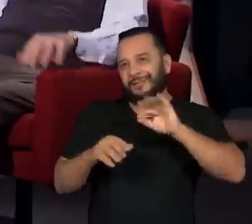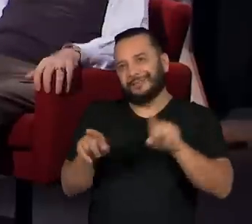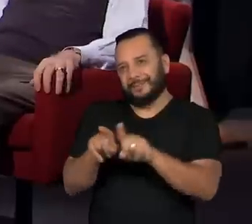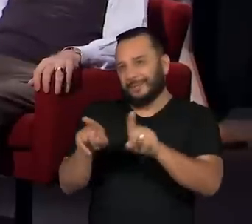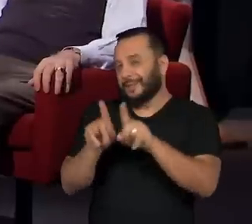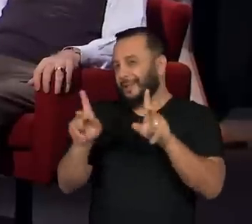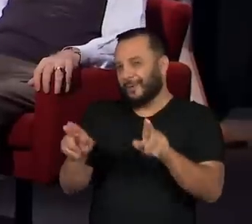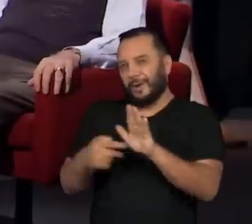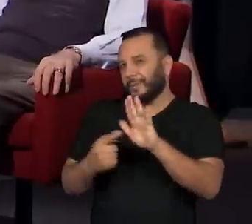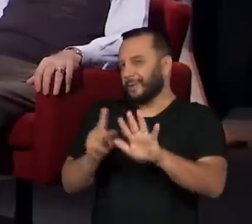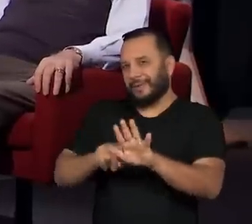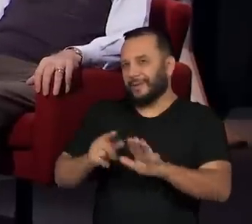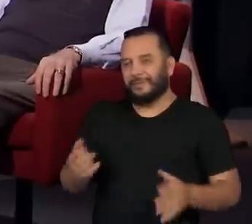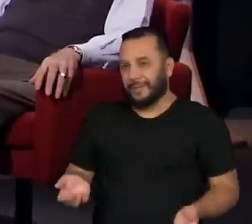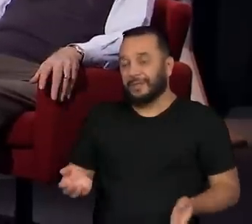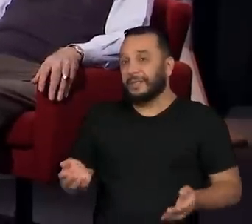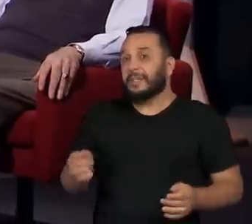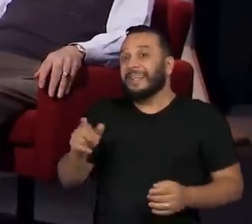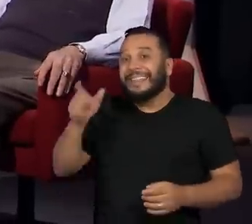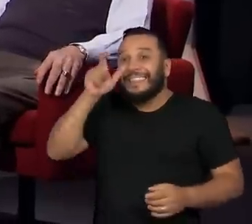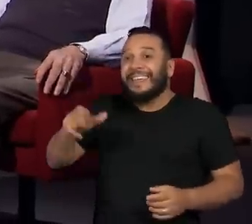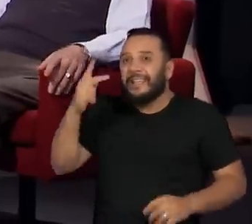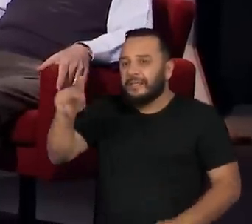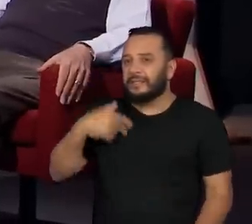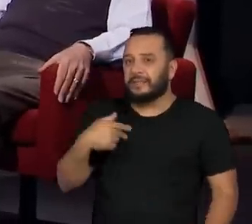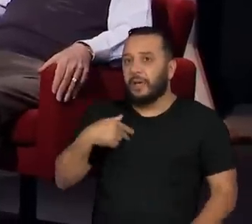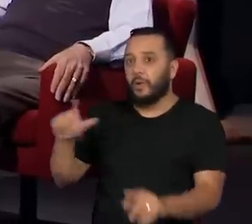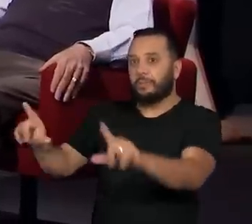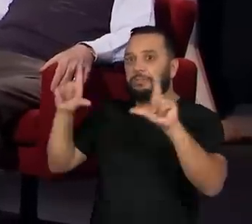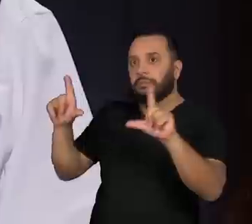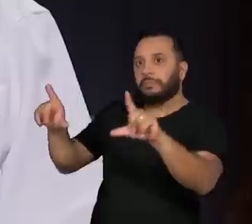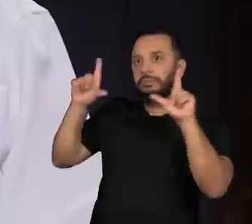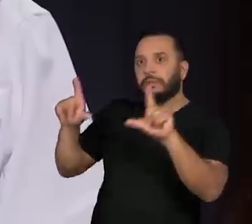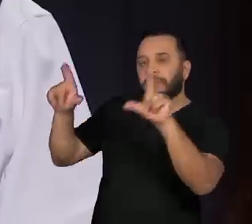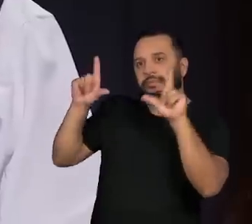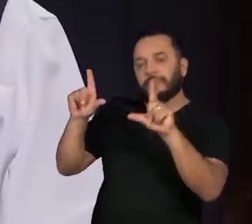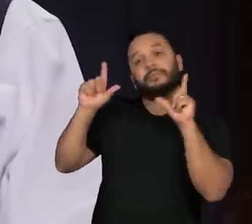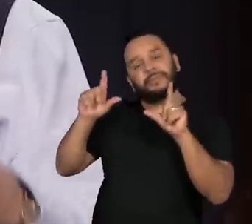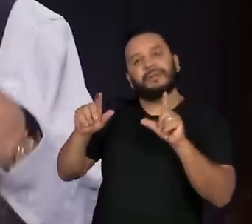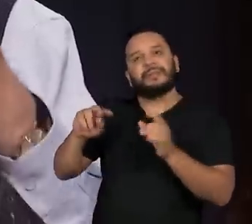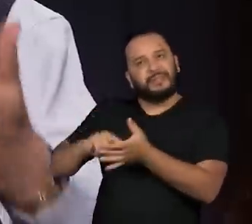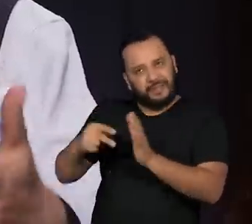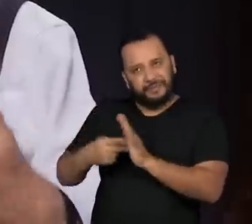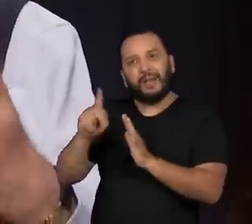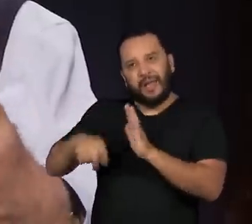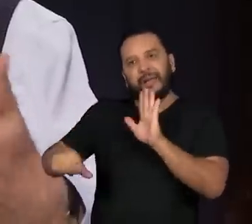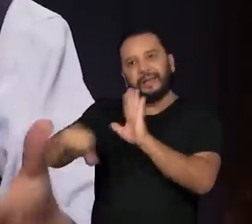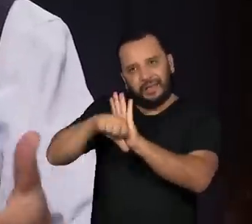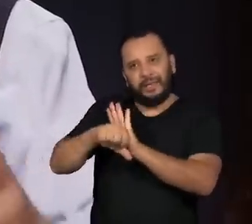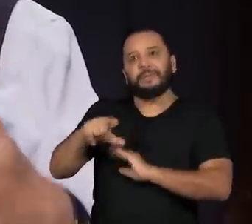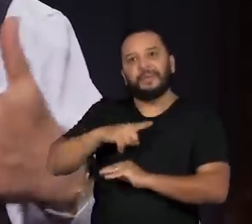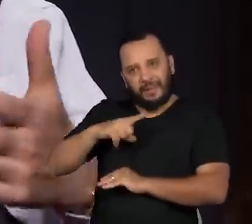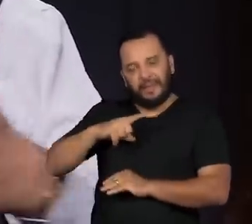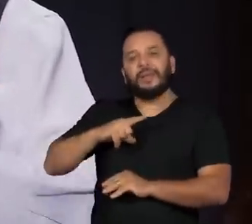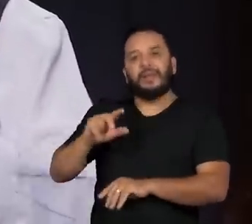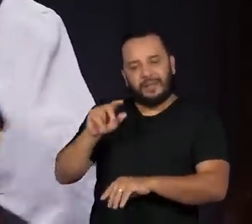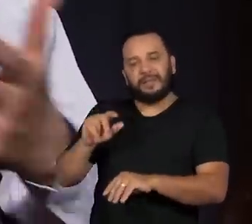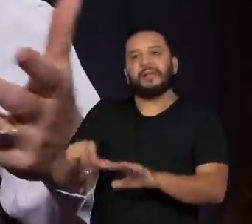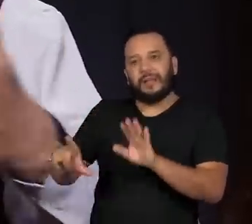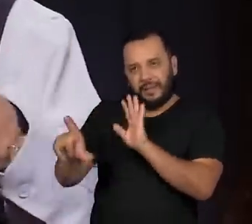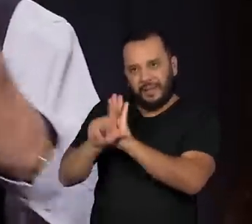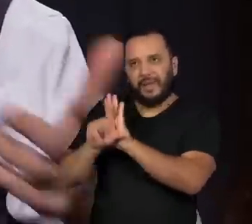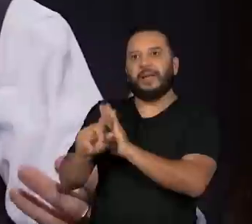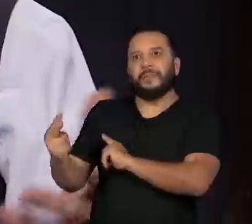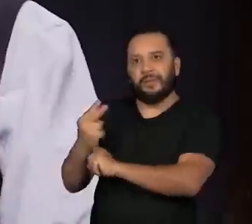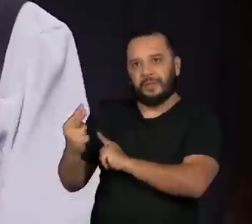de intelecção do nosso perfil eu acho que essa é certamente uma violação existem leis protegendo dados os dados não